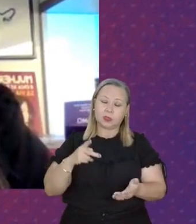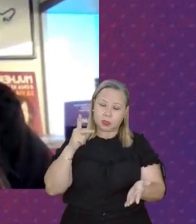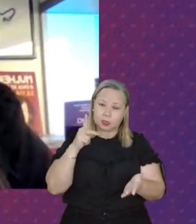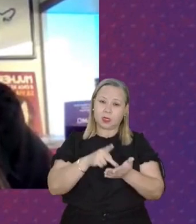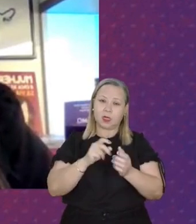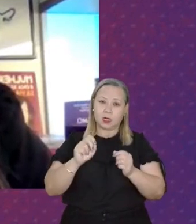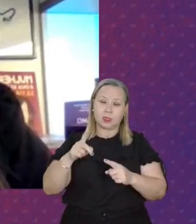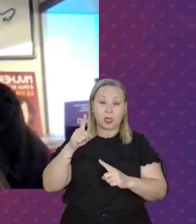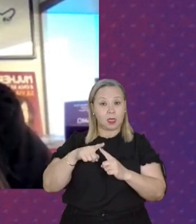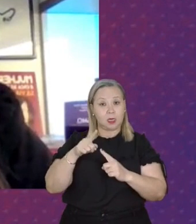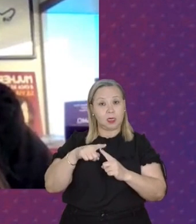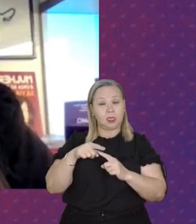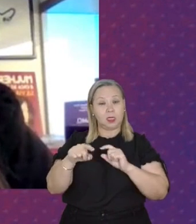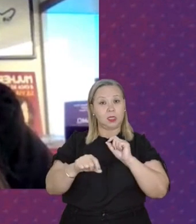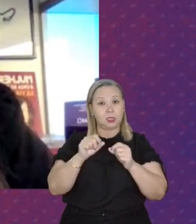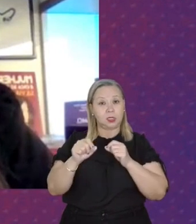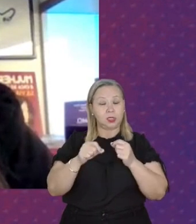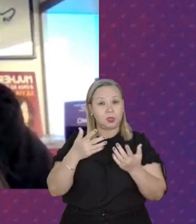de